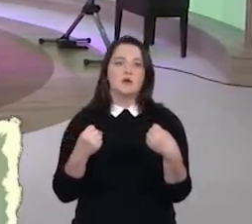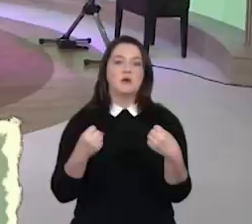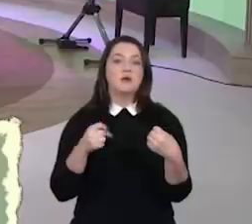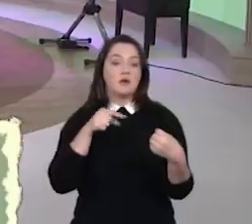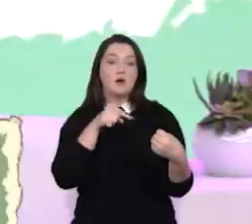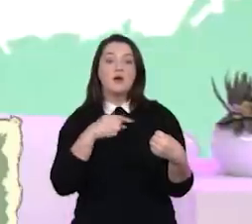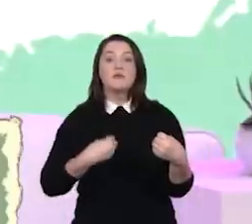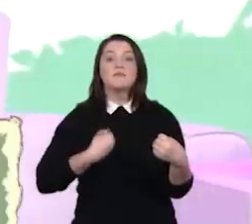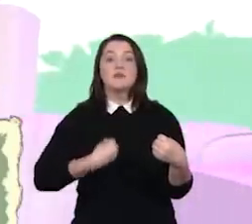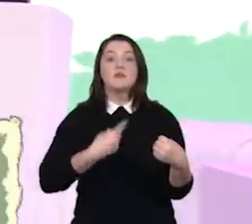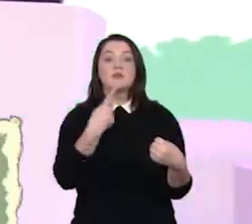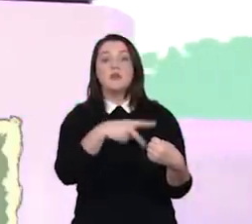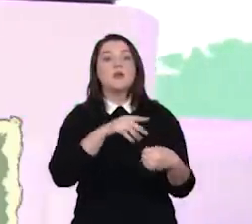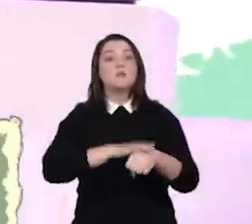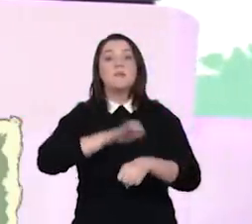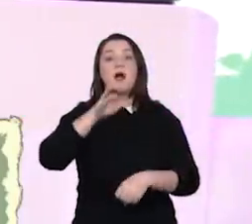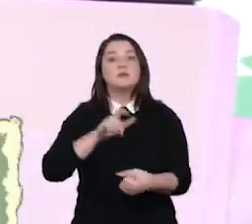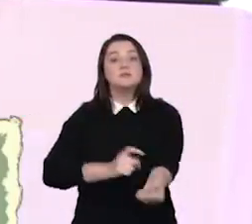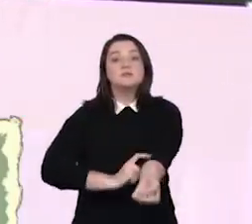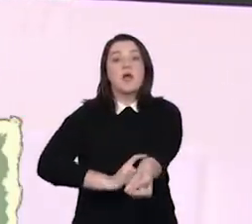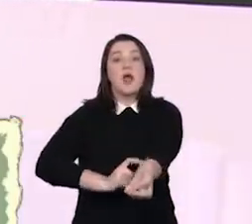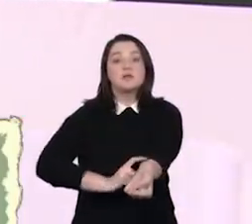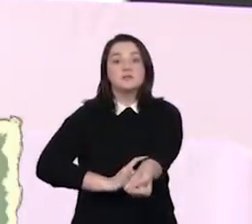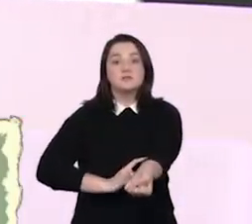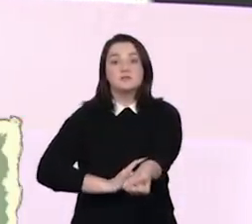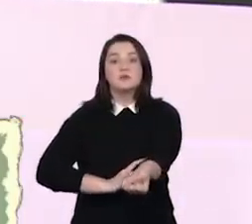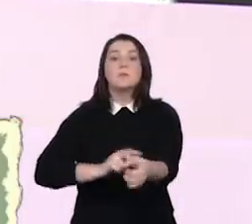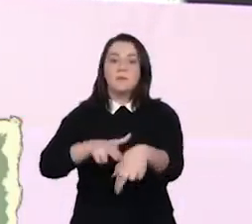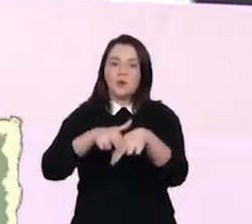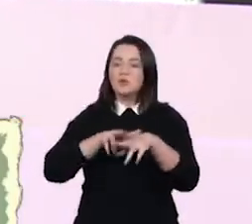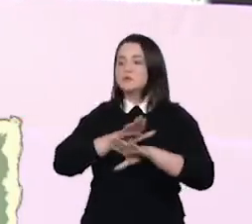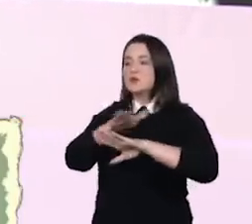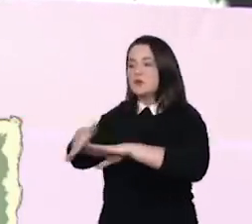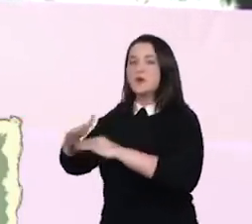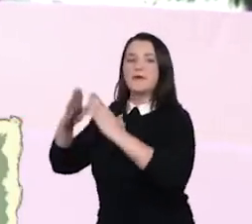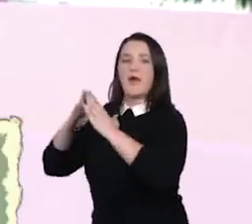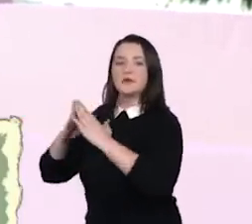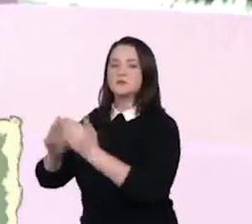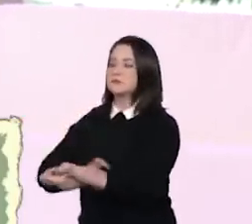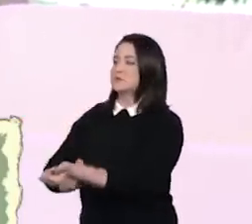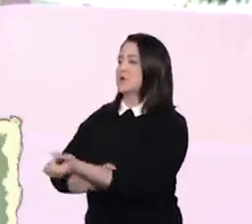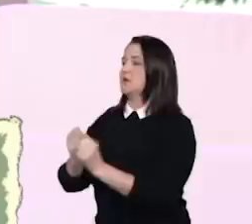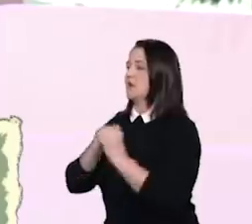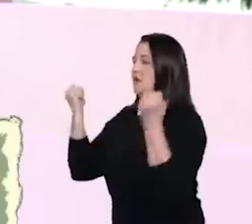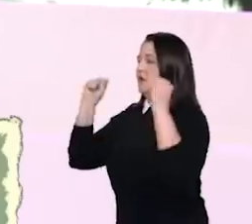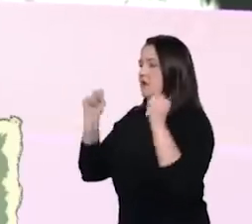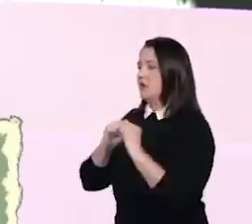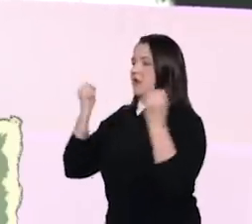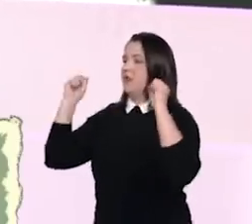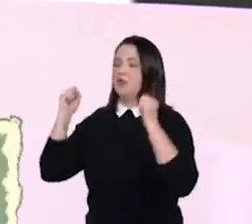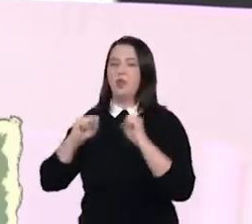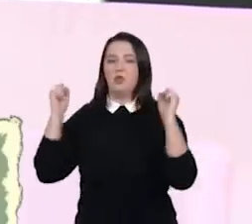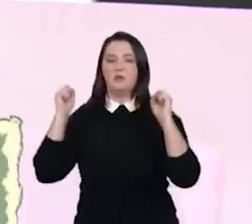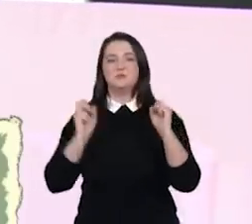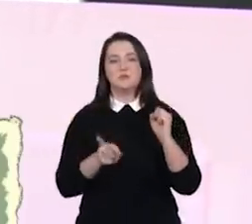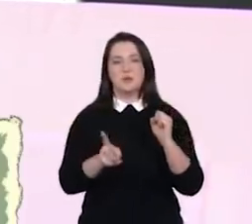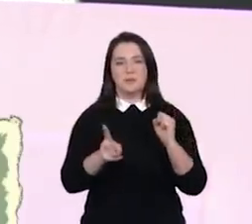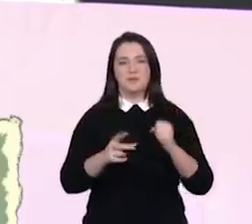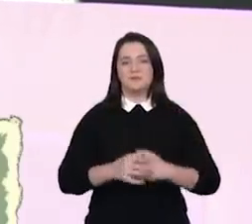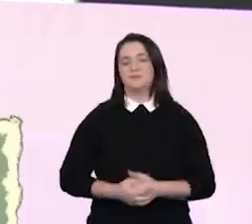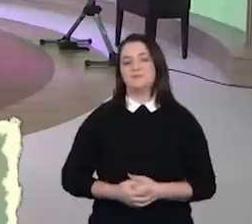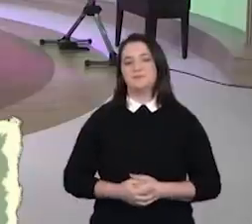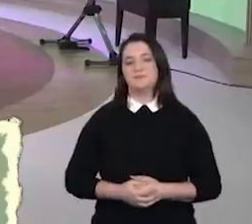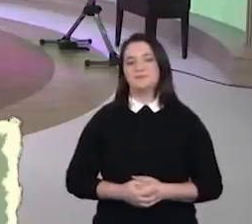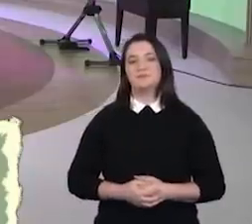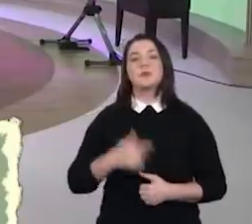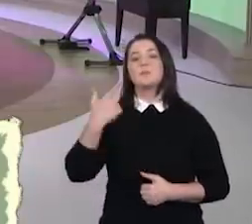e trazerem consequências deste estresse para o casamento. Além disso, vidas paralelas. E aqui eu quero falar com